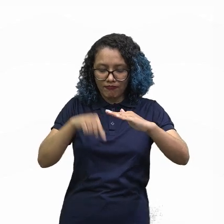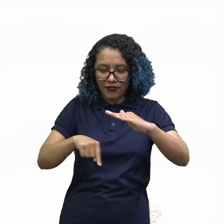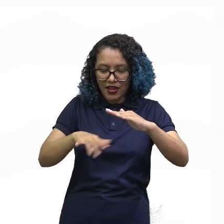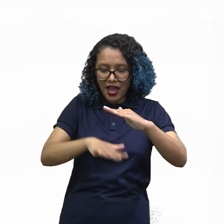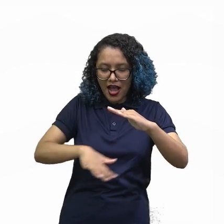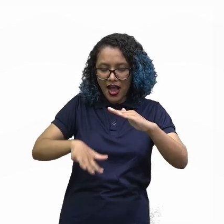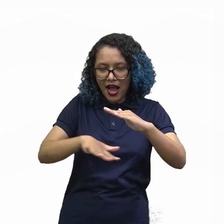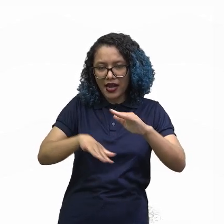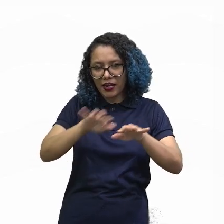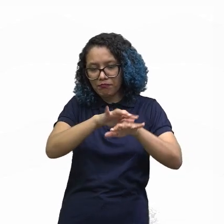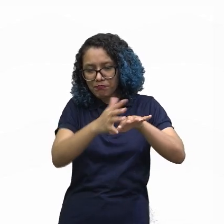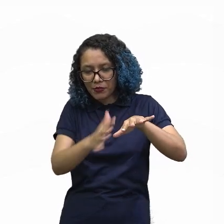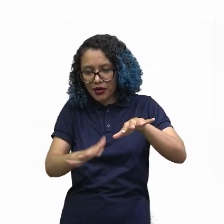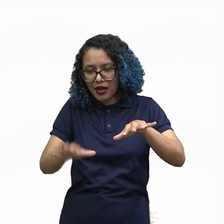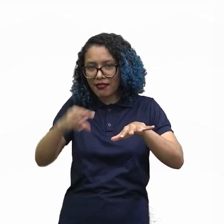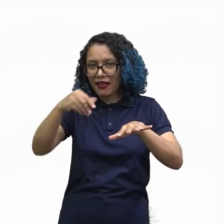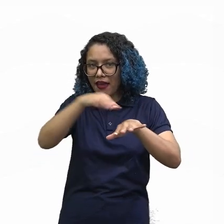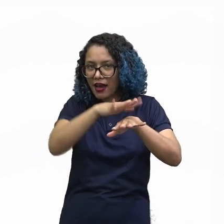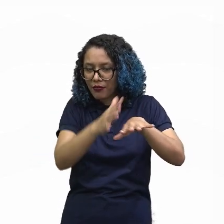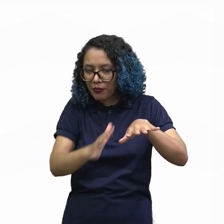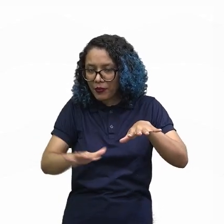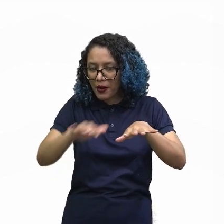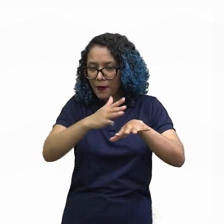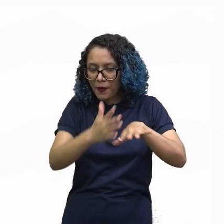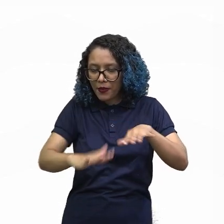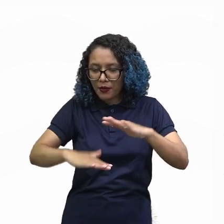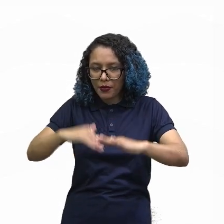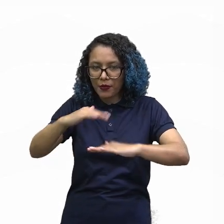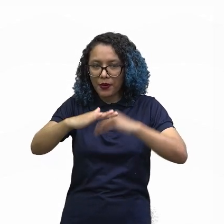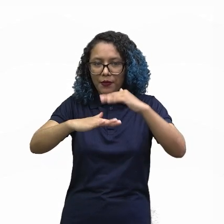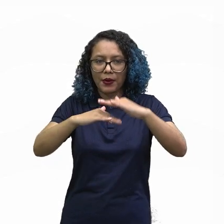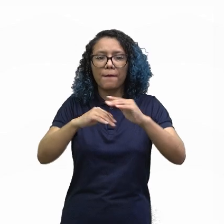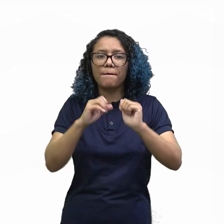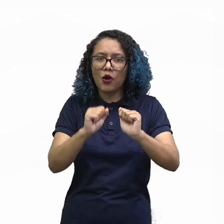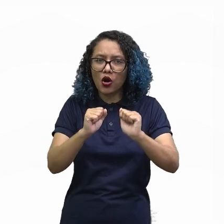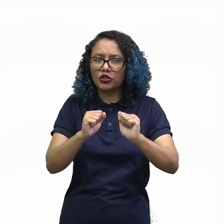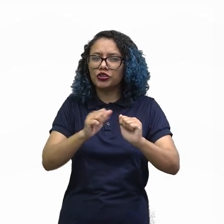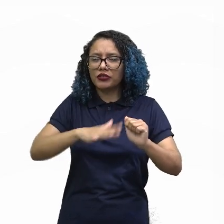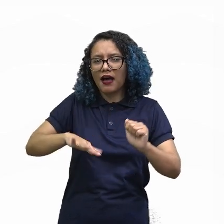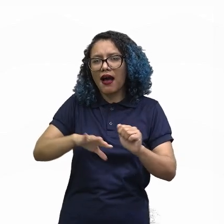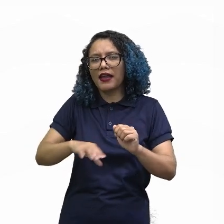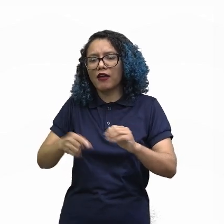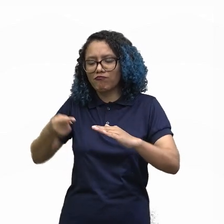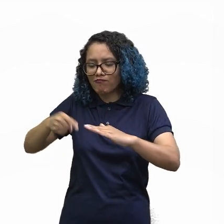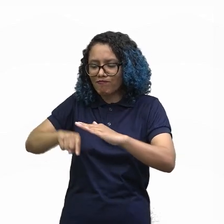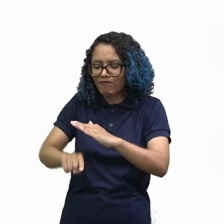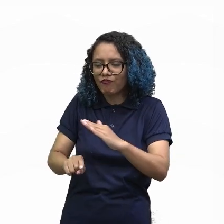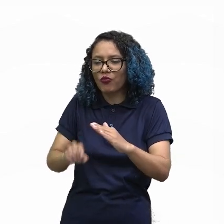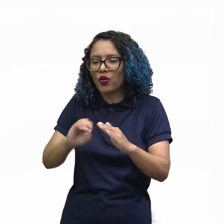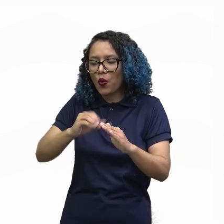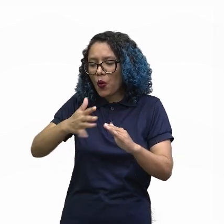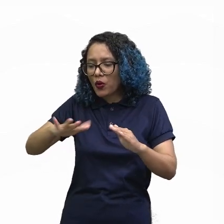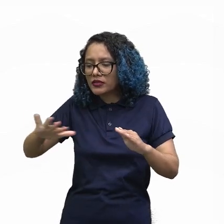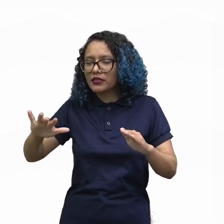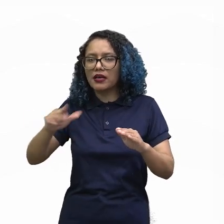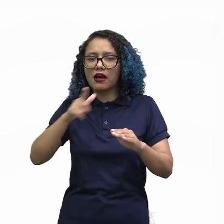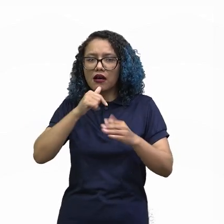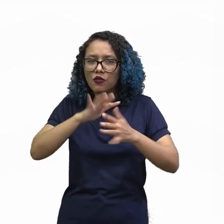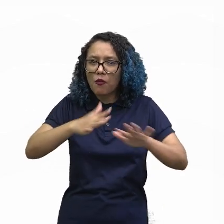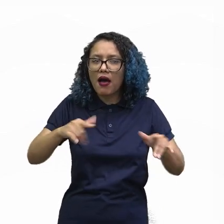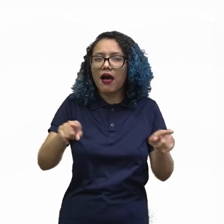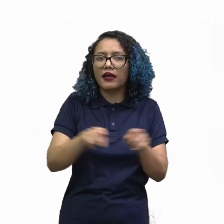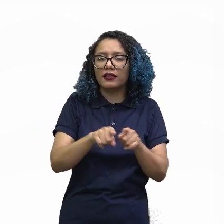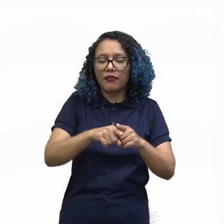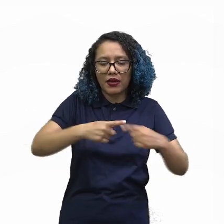bacias sedimentares, no assoalho oceânico, no fundo dos mares ou de lagos e sob